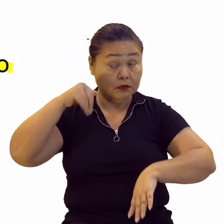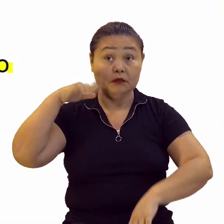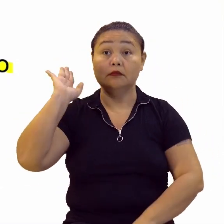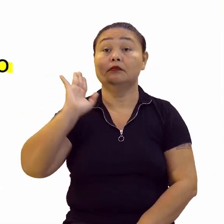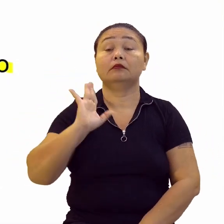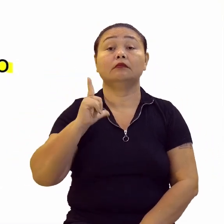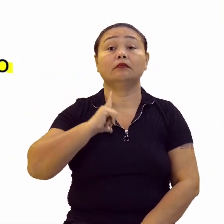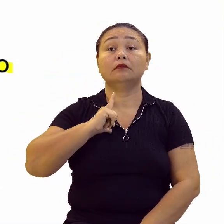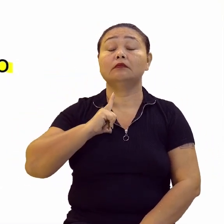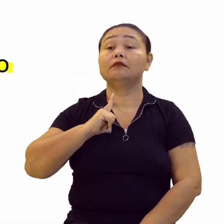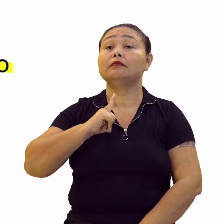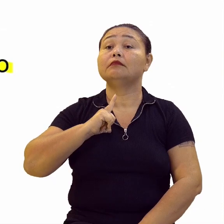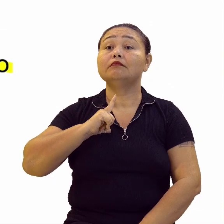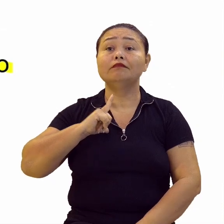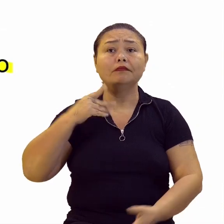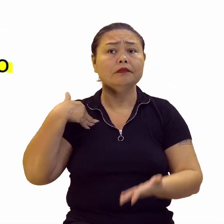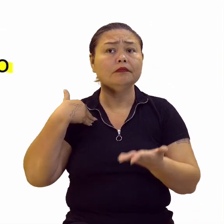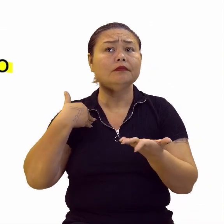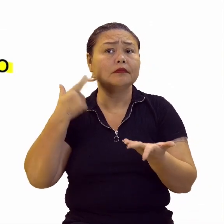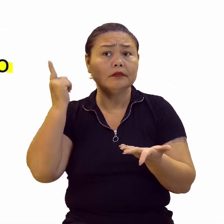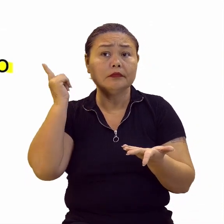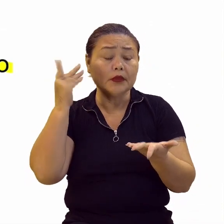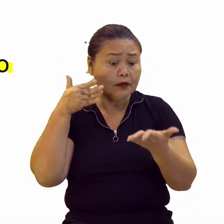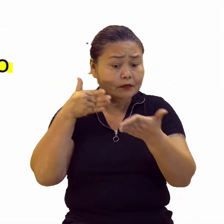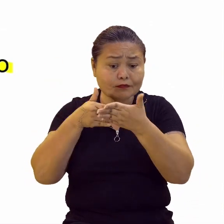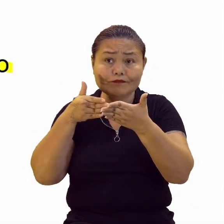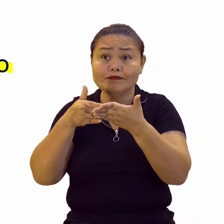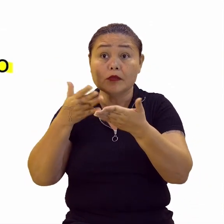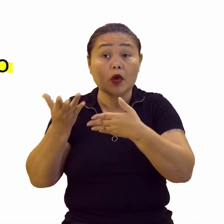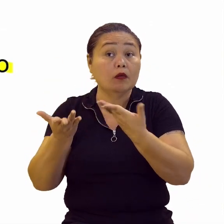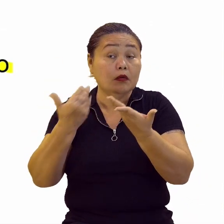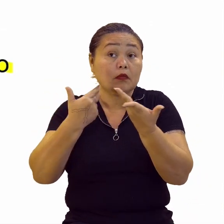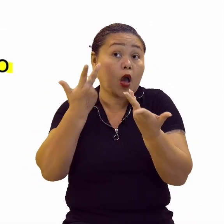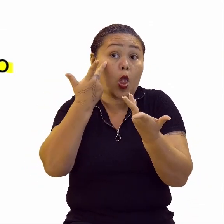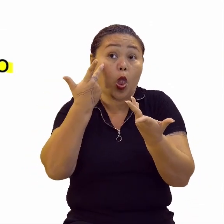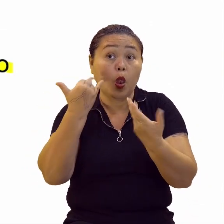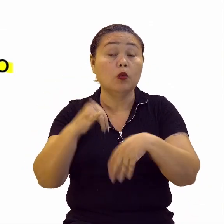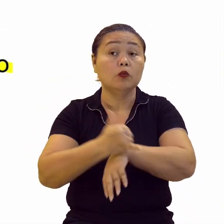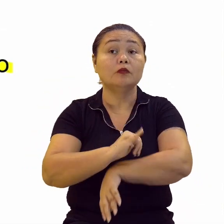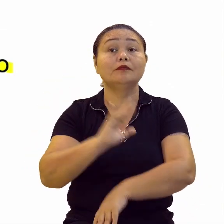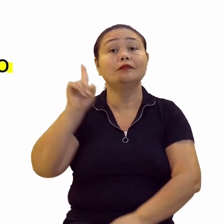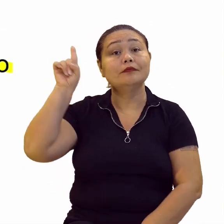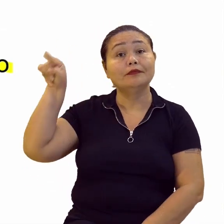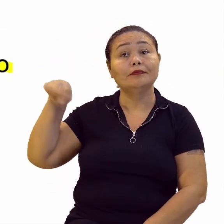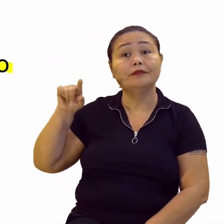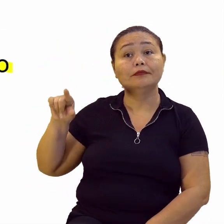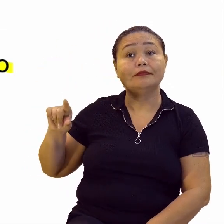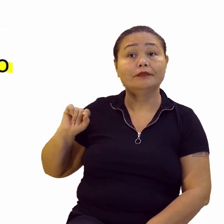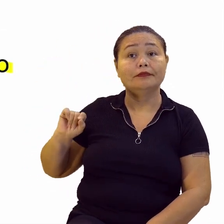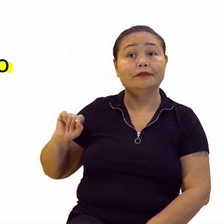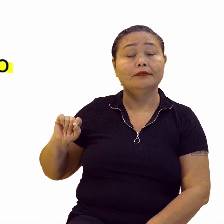e dificuldade até mesmo de ganhar peso. Claro, né, gente? Só tem uma opção.